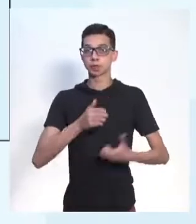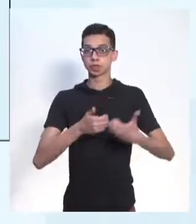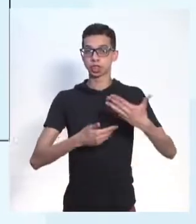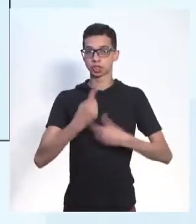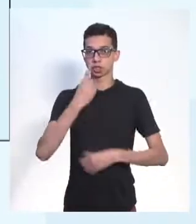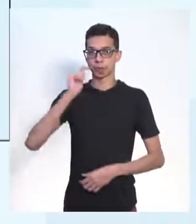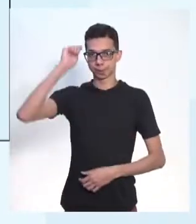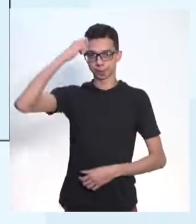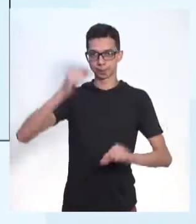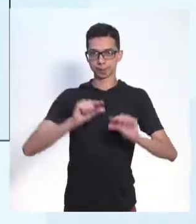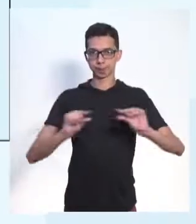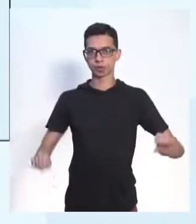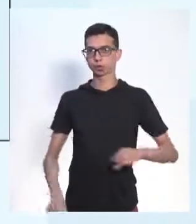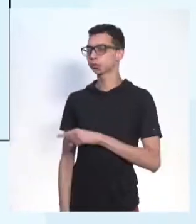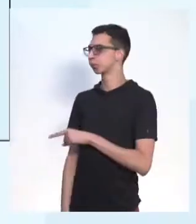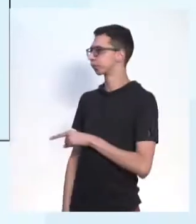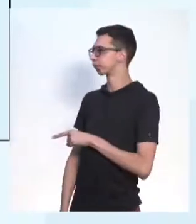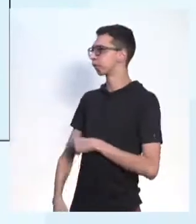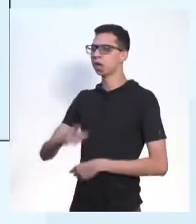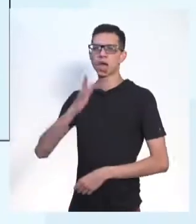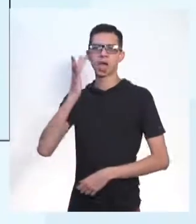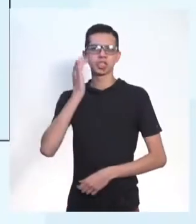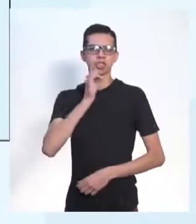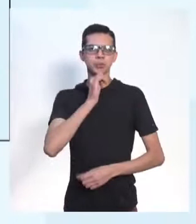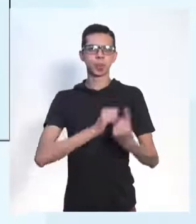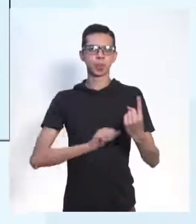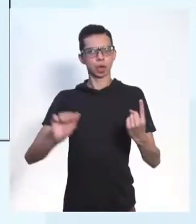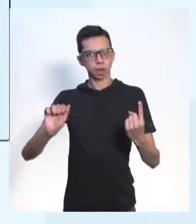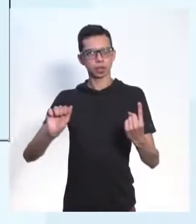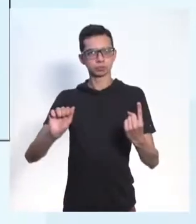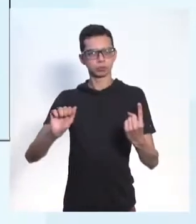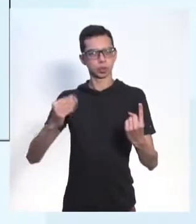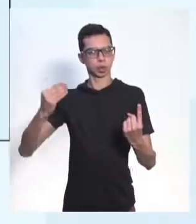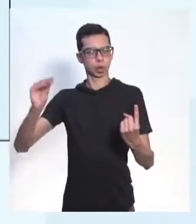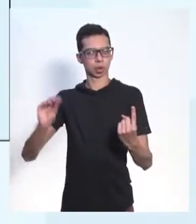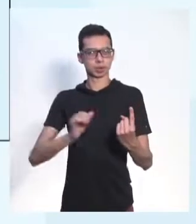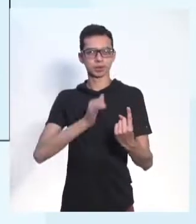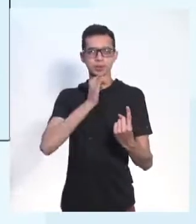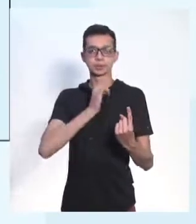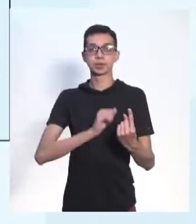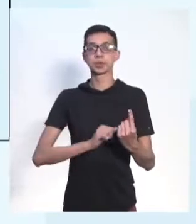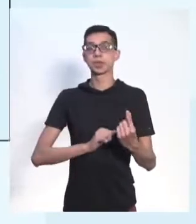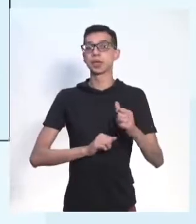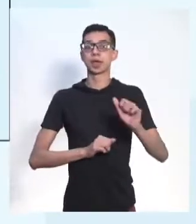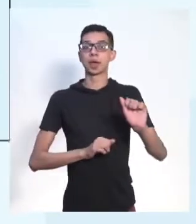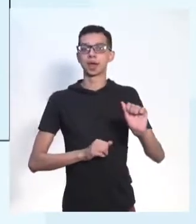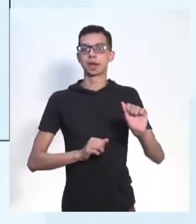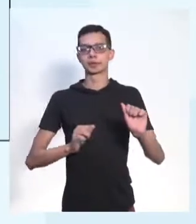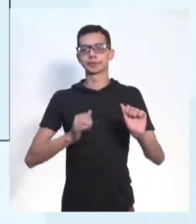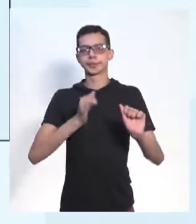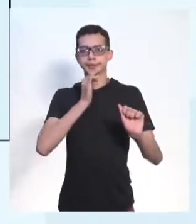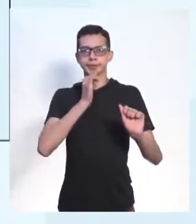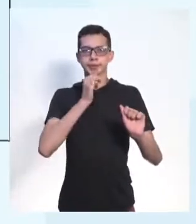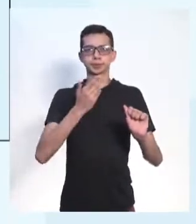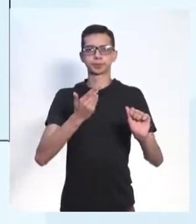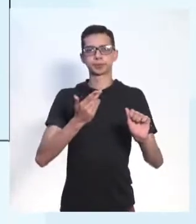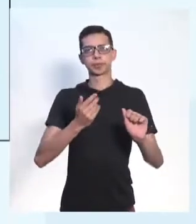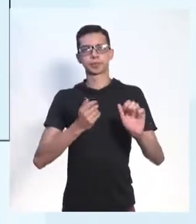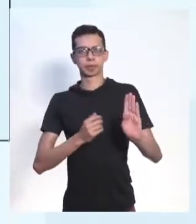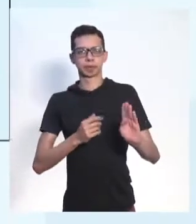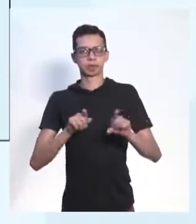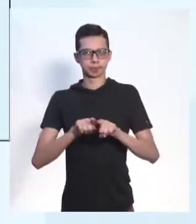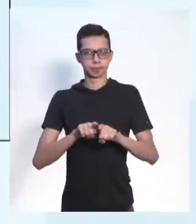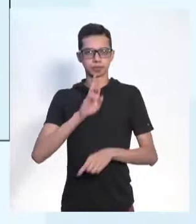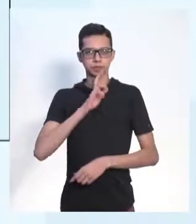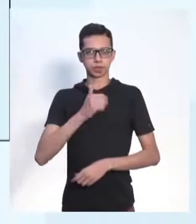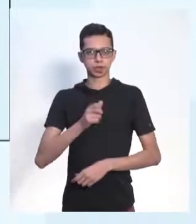que a 1 pode ser A, você põe um A. Se você acha que a 1 pode ser A e a F, põe um A, F, A, B. Então, coloquem dessa maneira, certo? Vocês têm aí